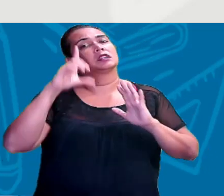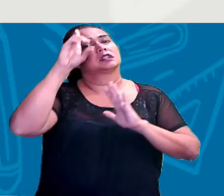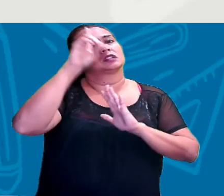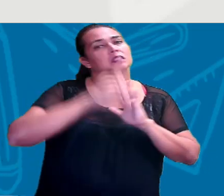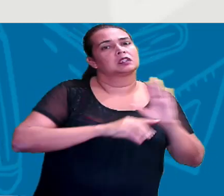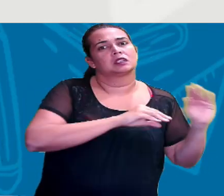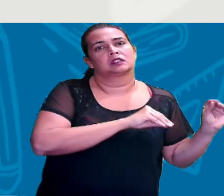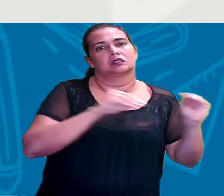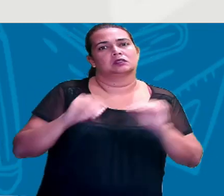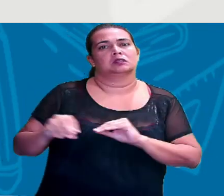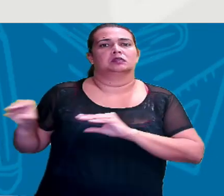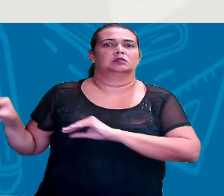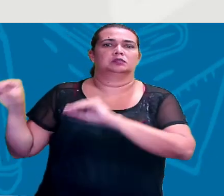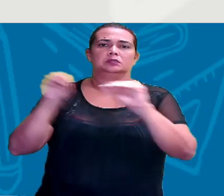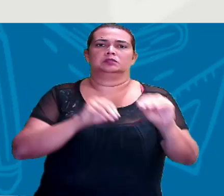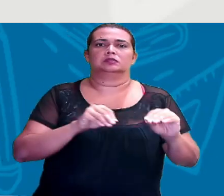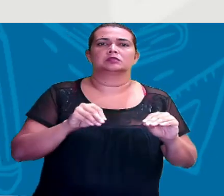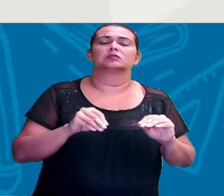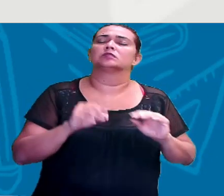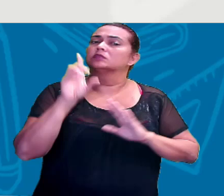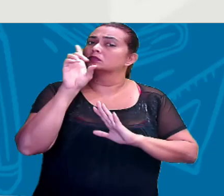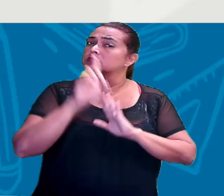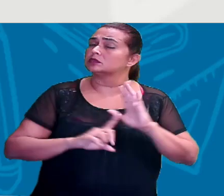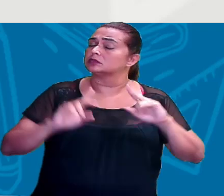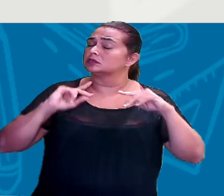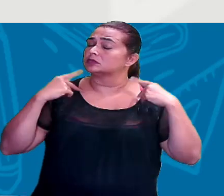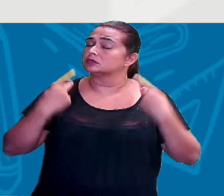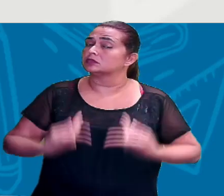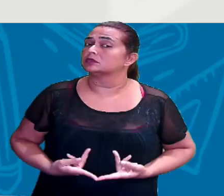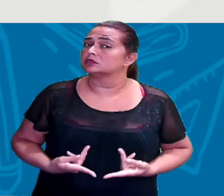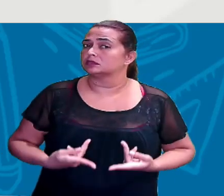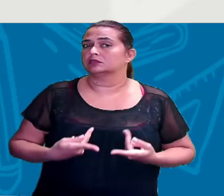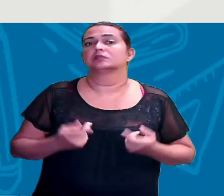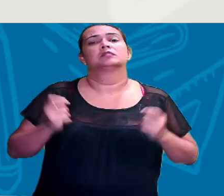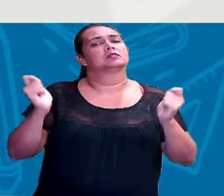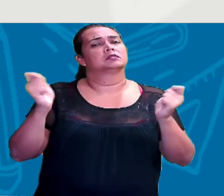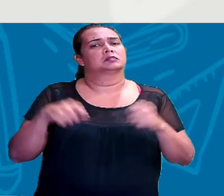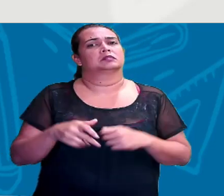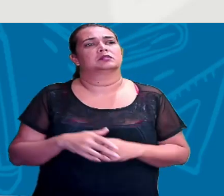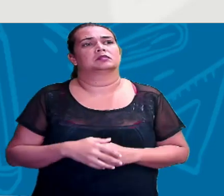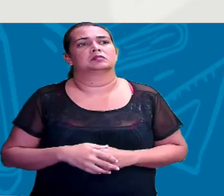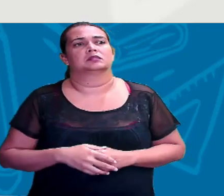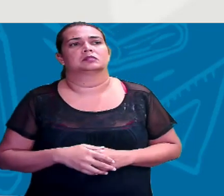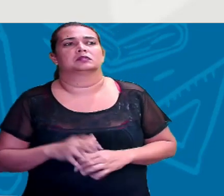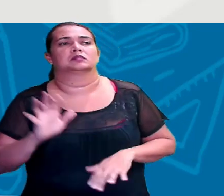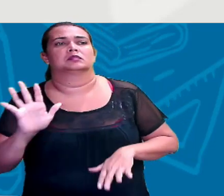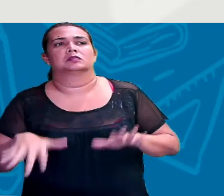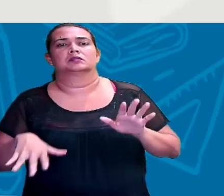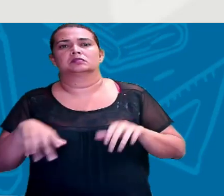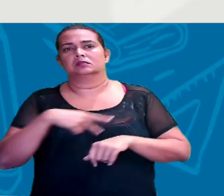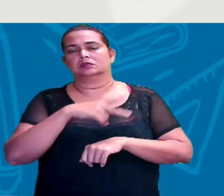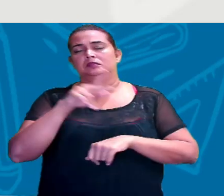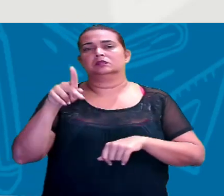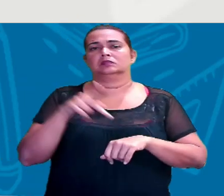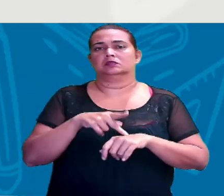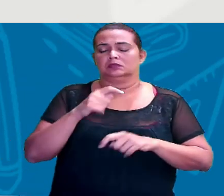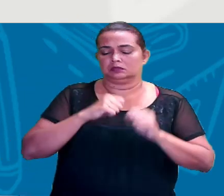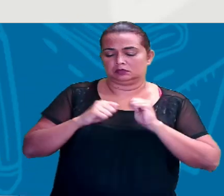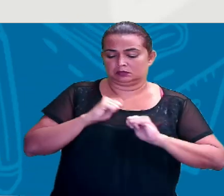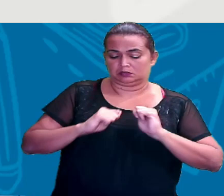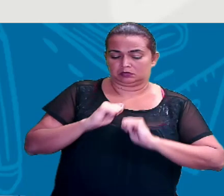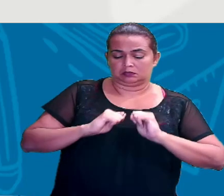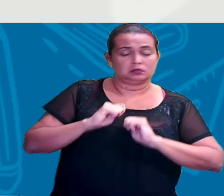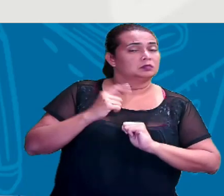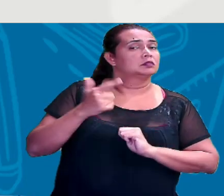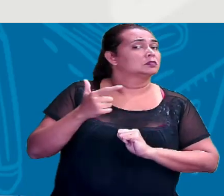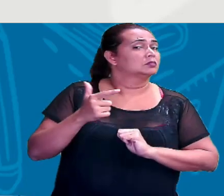migrar. Que migrar é um direito humano, né? Então, muitas vezes os países, você não tem um controle sobre